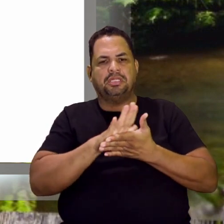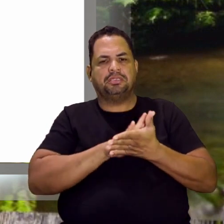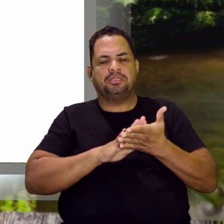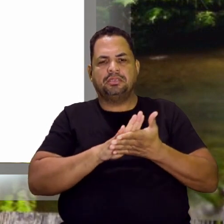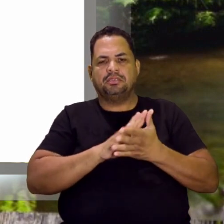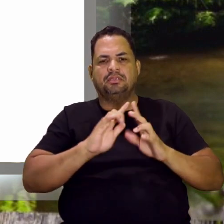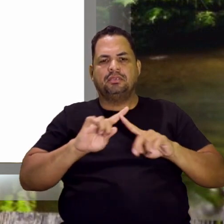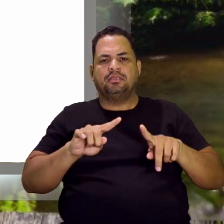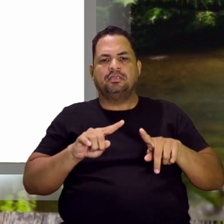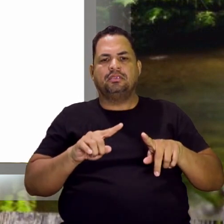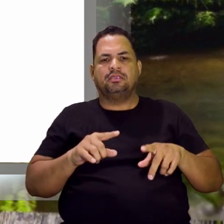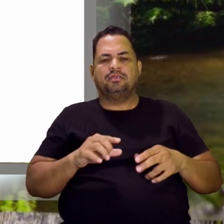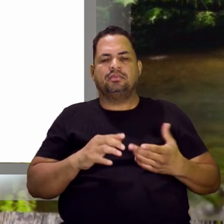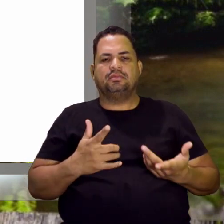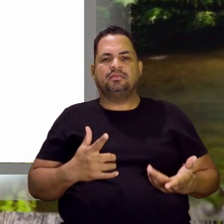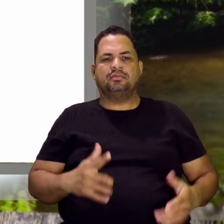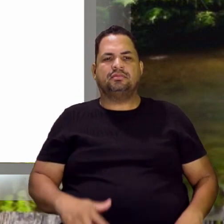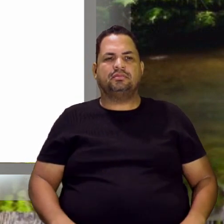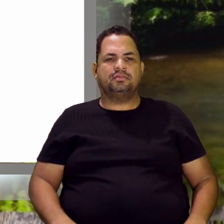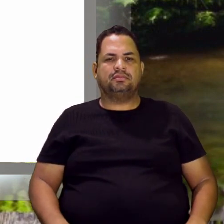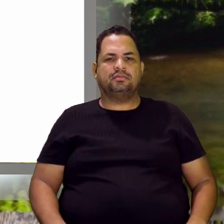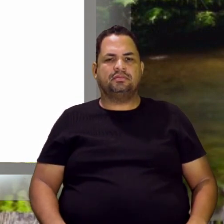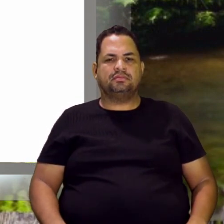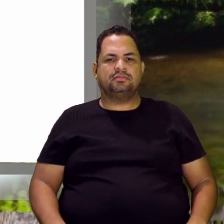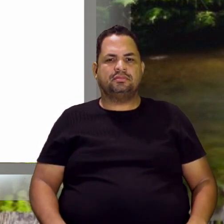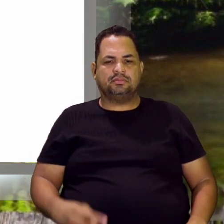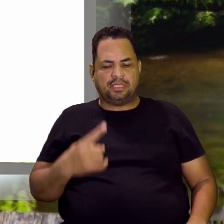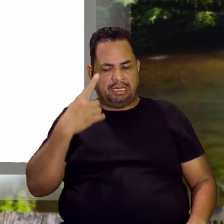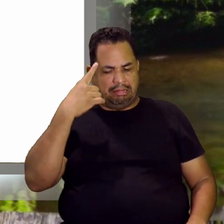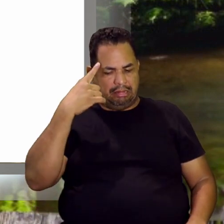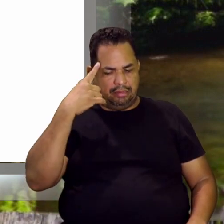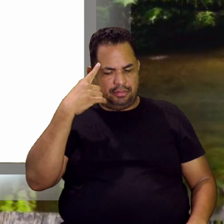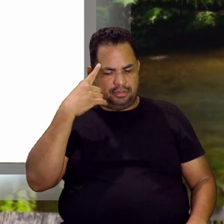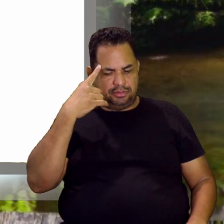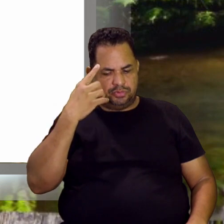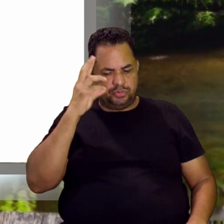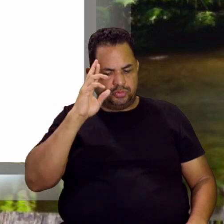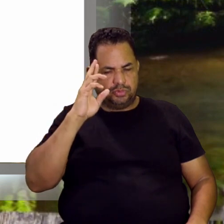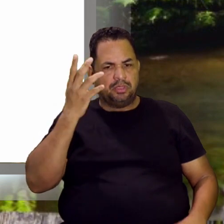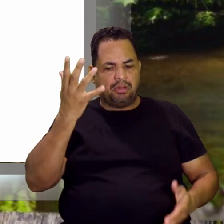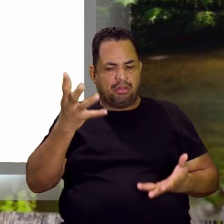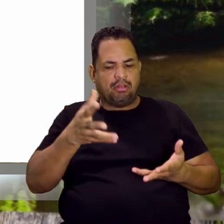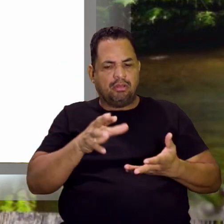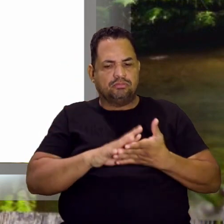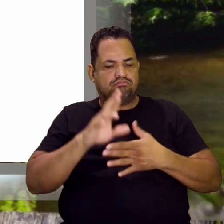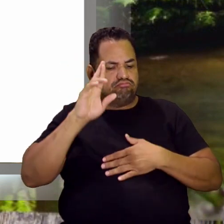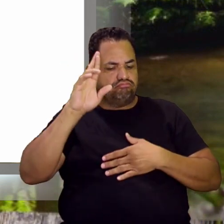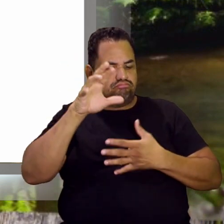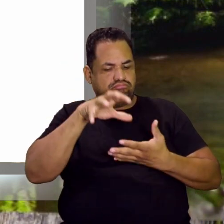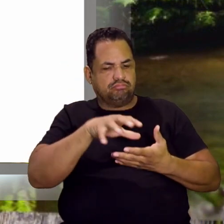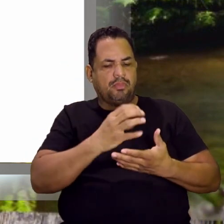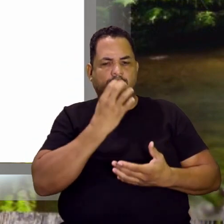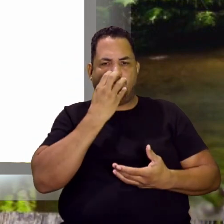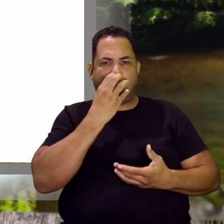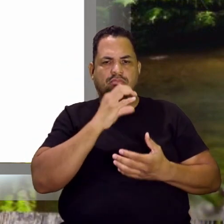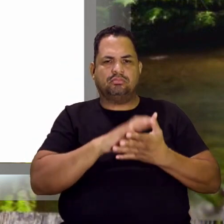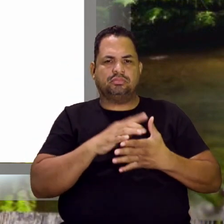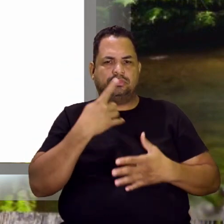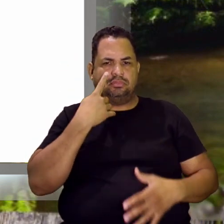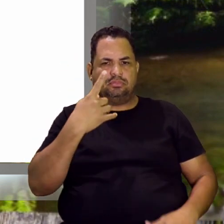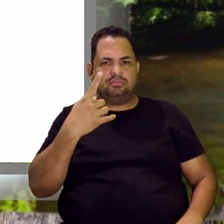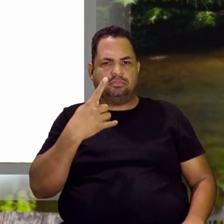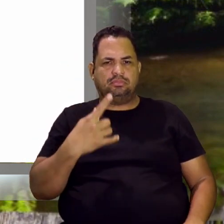algum. Mas só na mente do dono, como eu sei que ele tomou um remédio, aí eu já vejo ele de outra